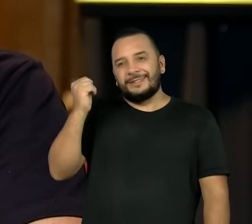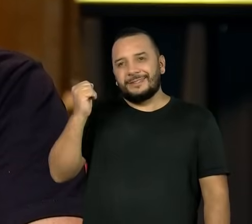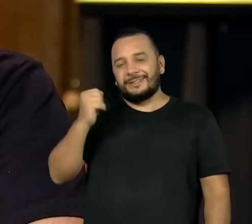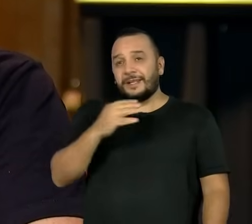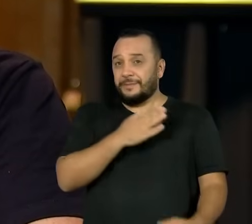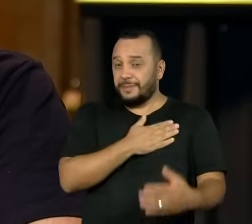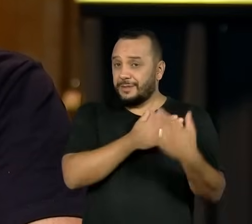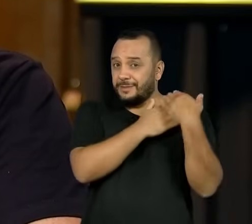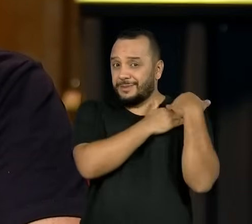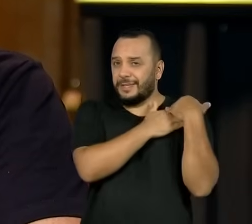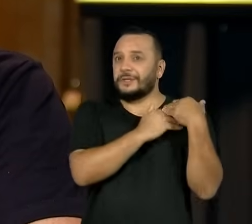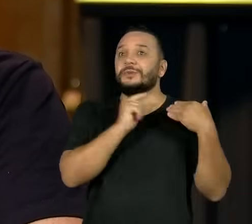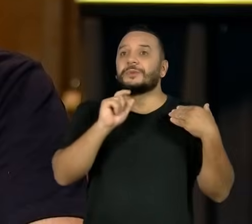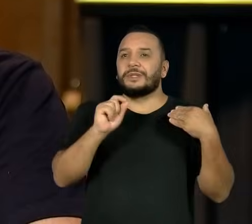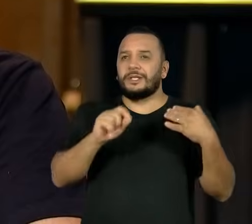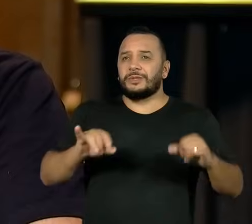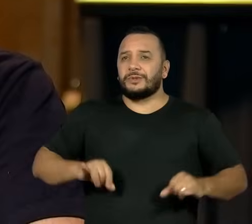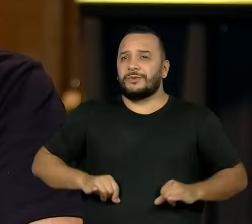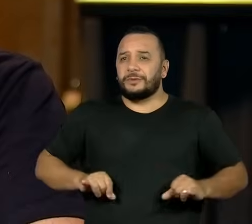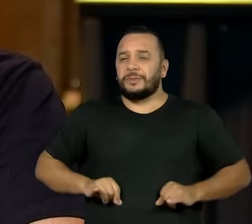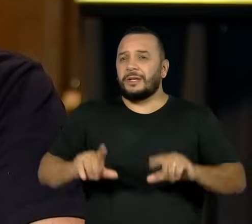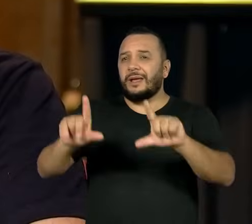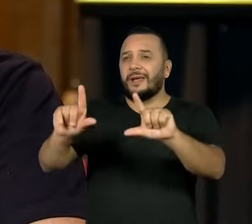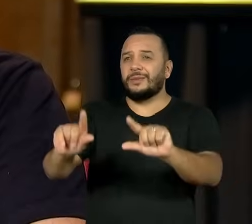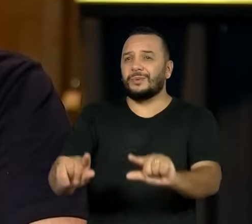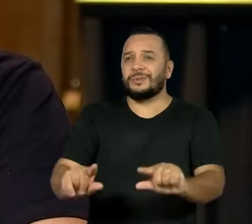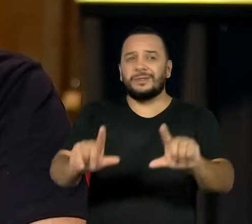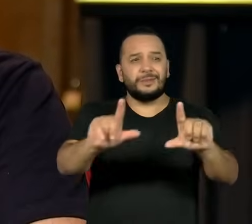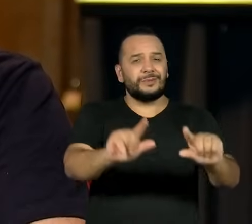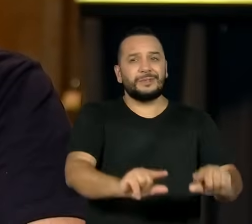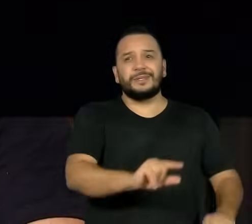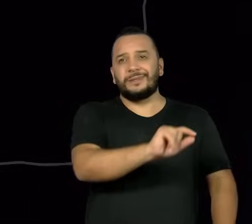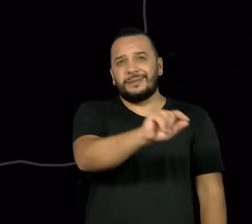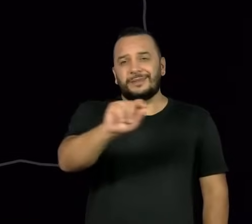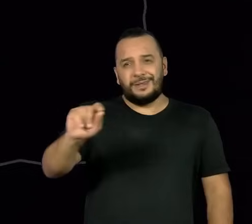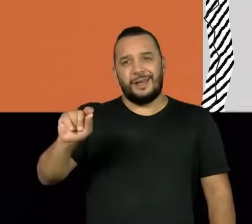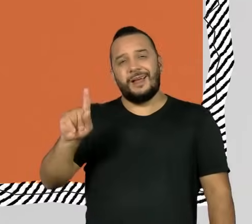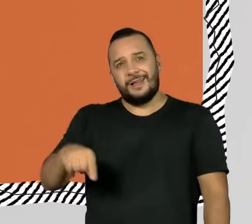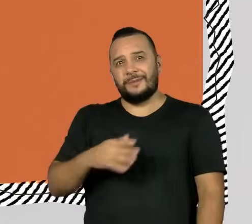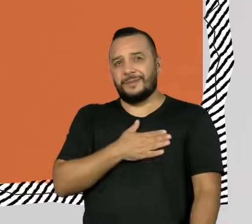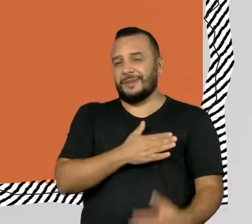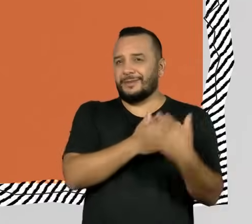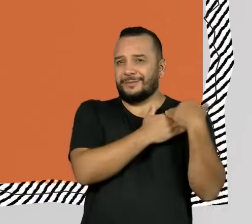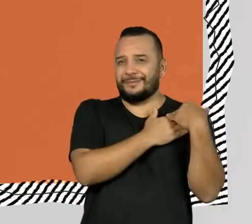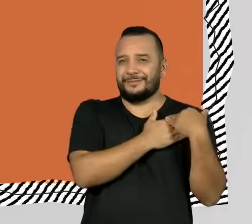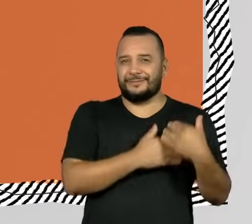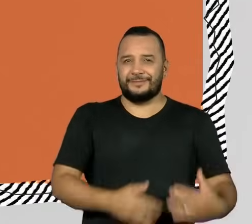missão que a gente tem de reduzir o sofrimento dos outros, né? Então eu vejo que essa é a minha maior missão.